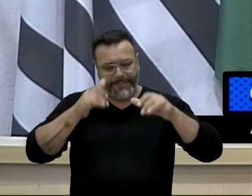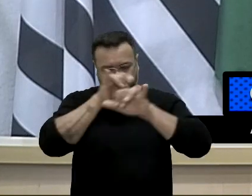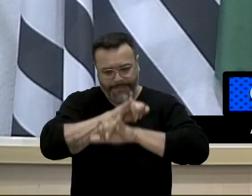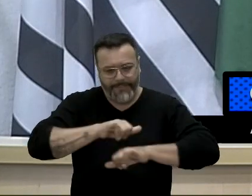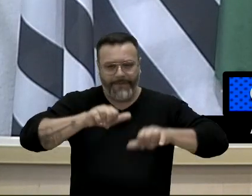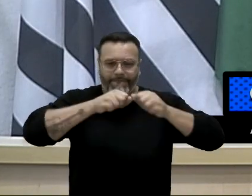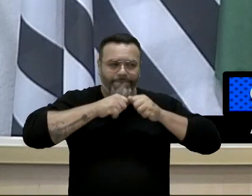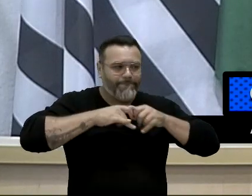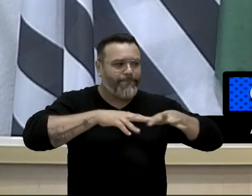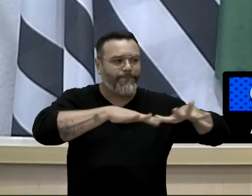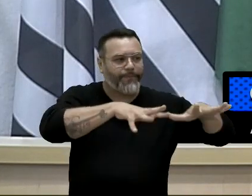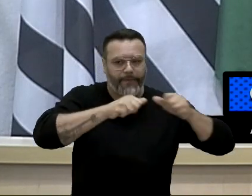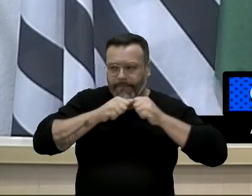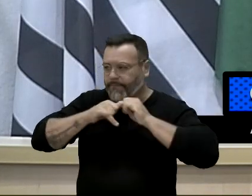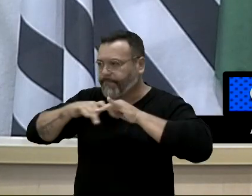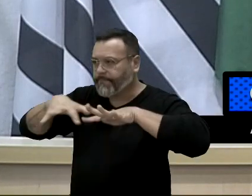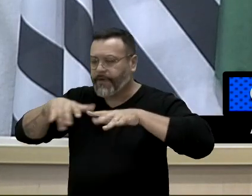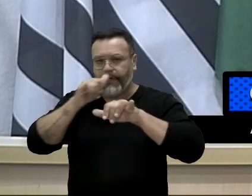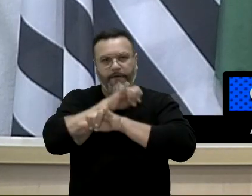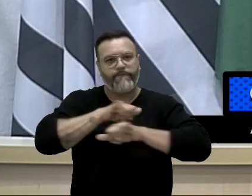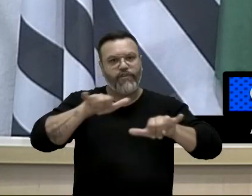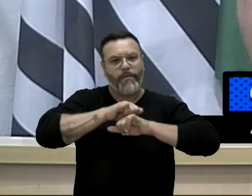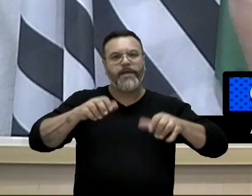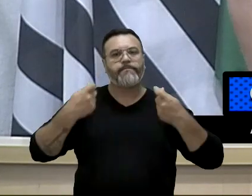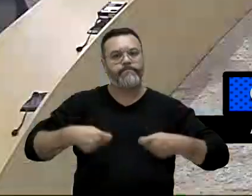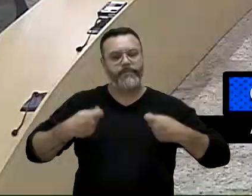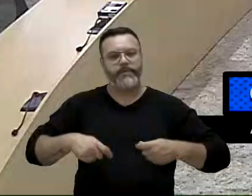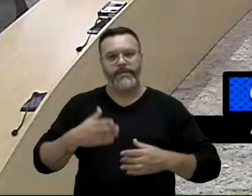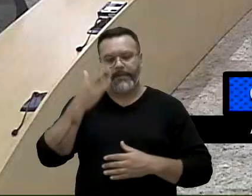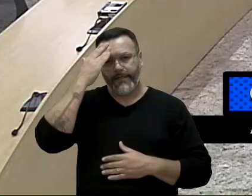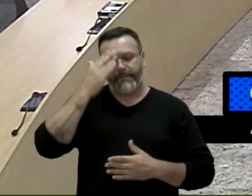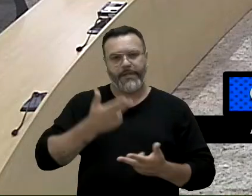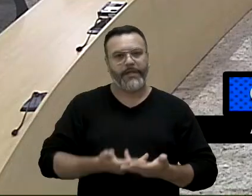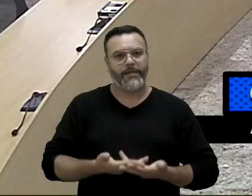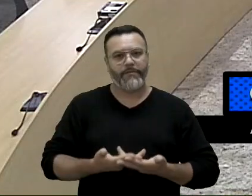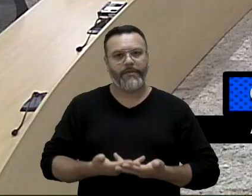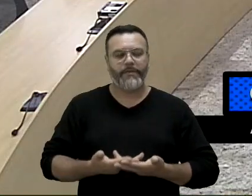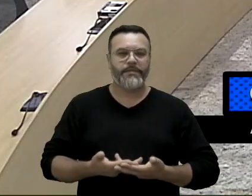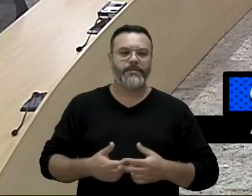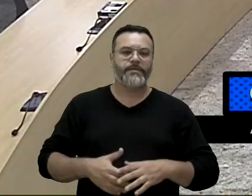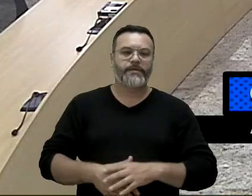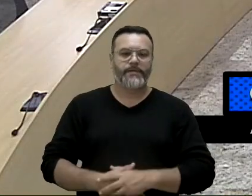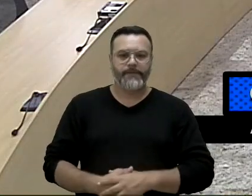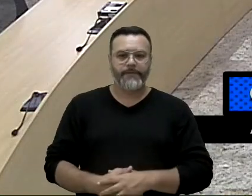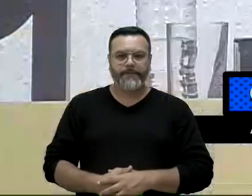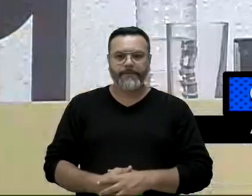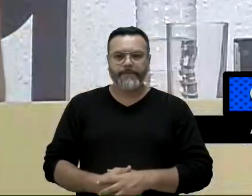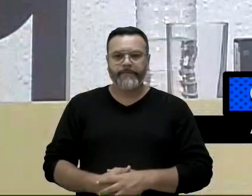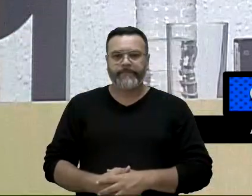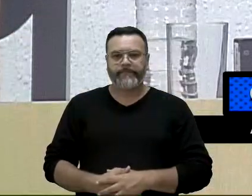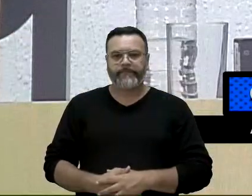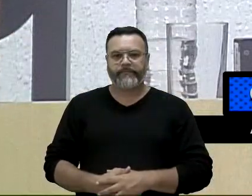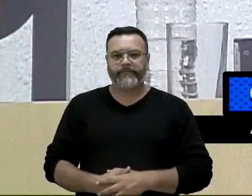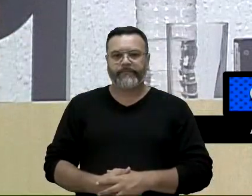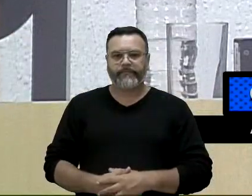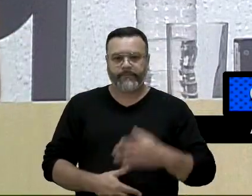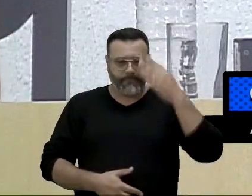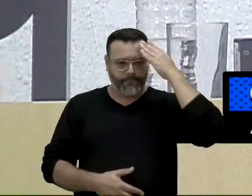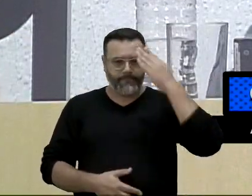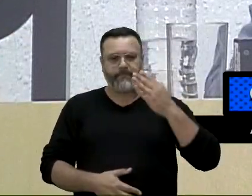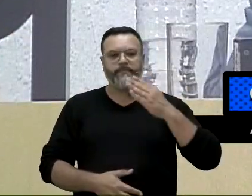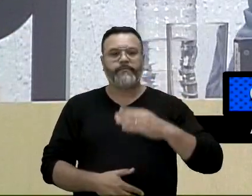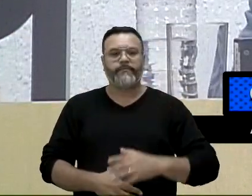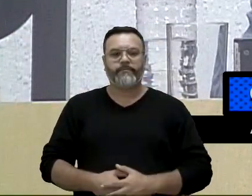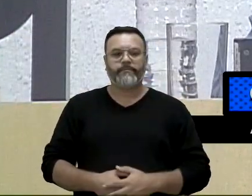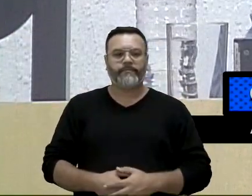para as mães, tá? Essas são as minhas considerações, obrigado pela tolerância. Obrigada,